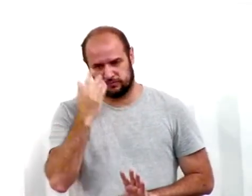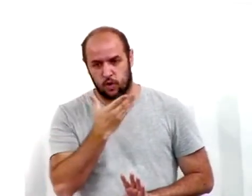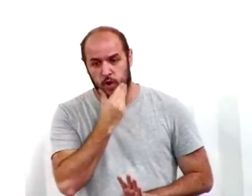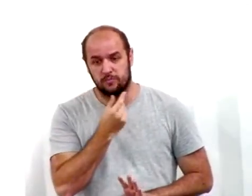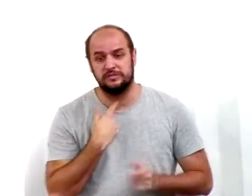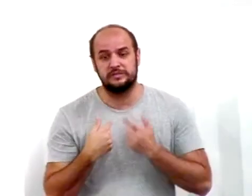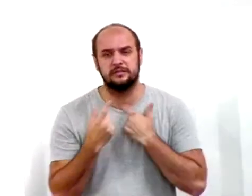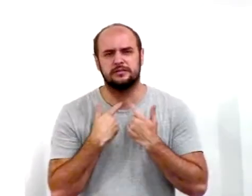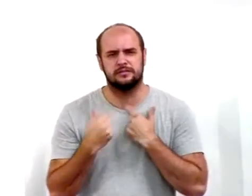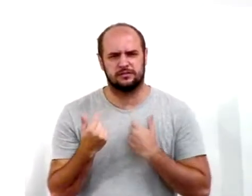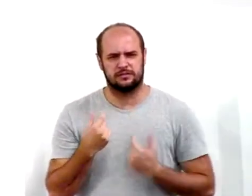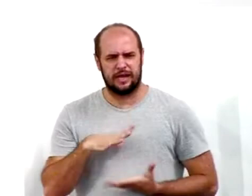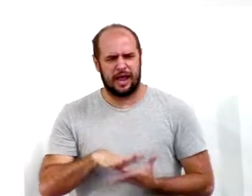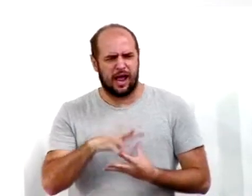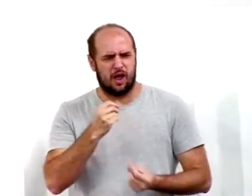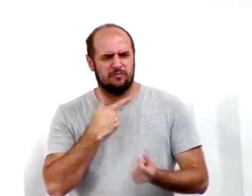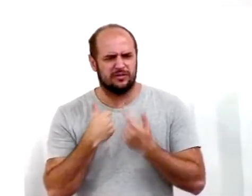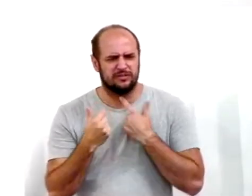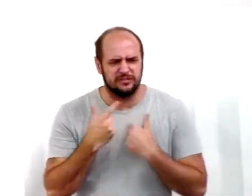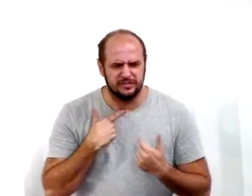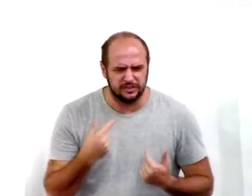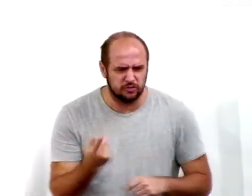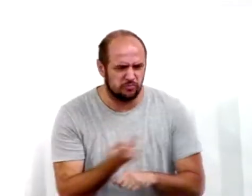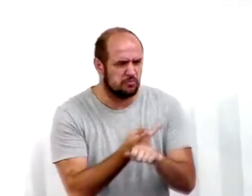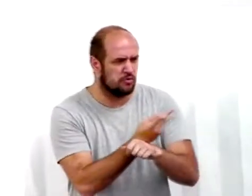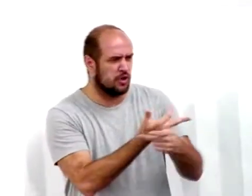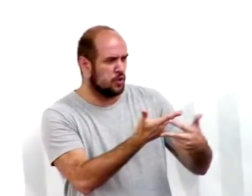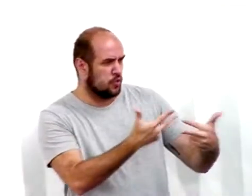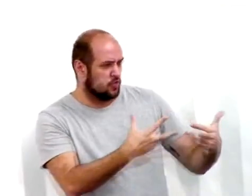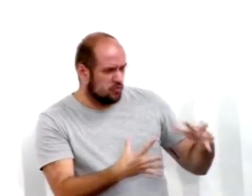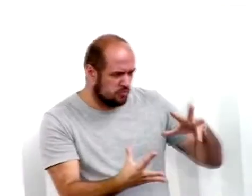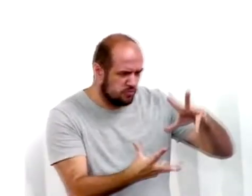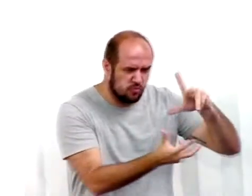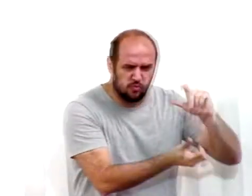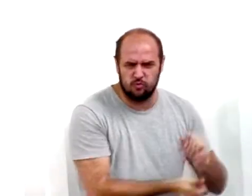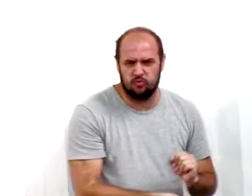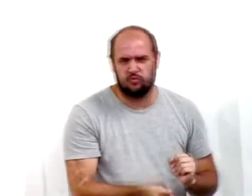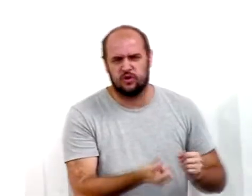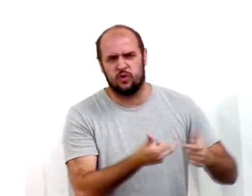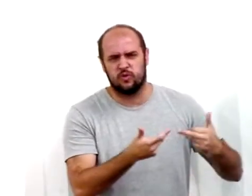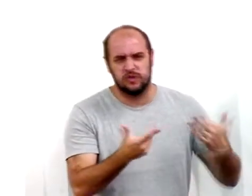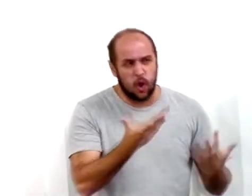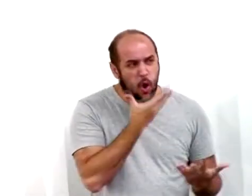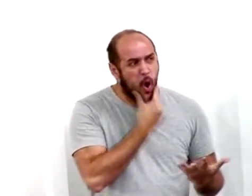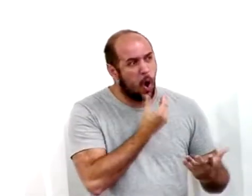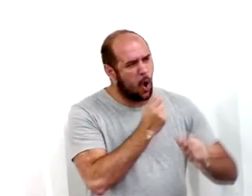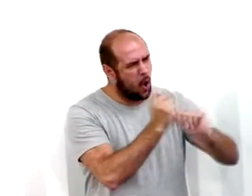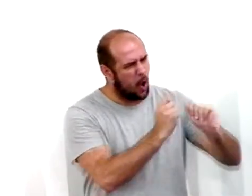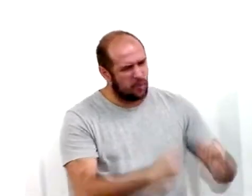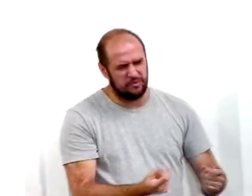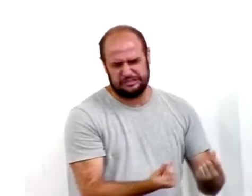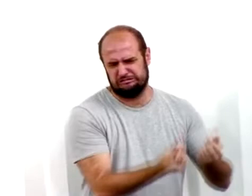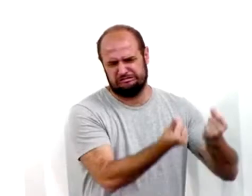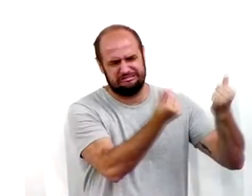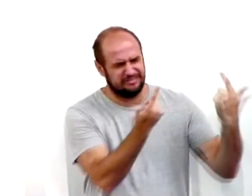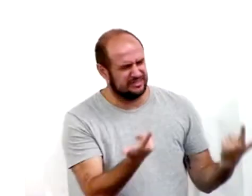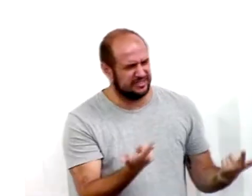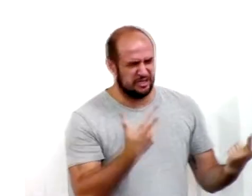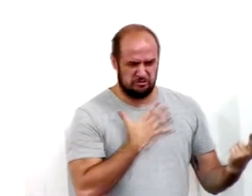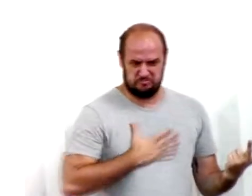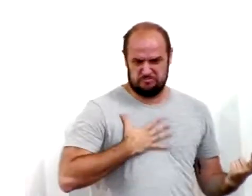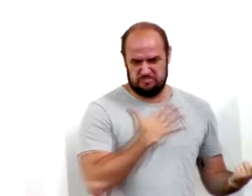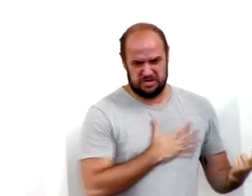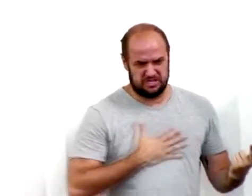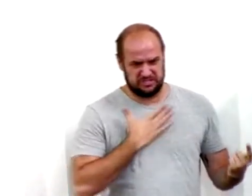sede, a sede da sua alma, nas coisas desse mundo, nos empreendimentos humanos, no dinheiro, nos